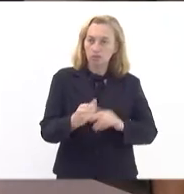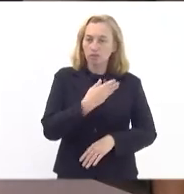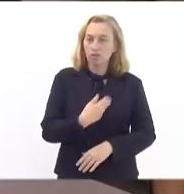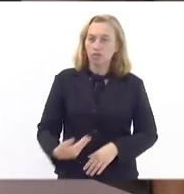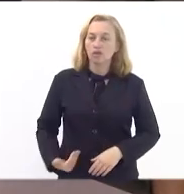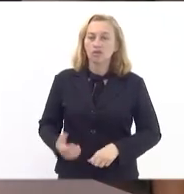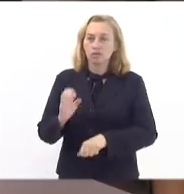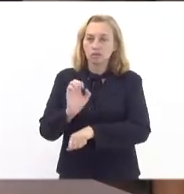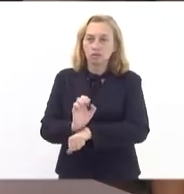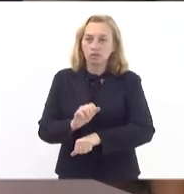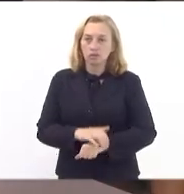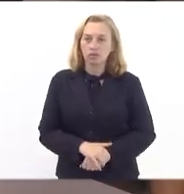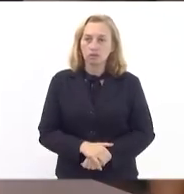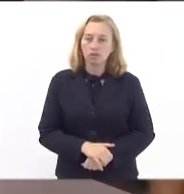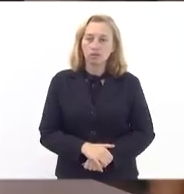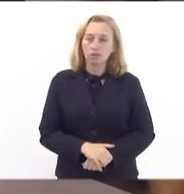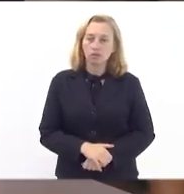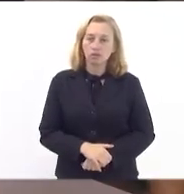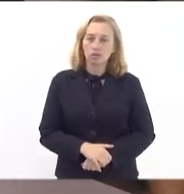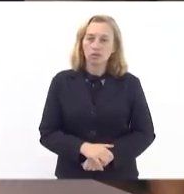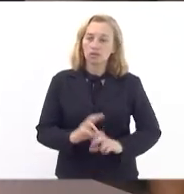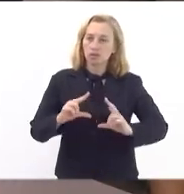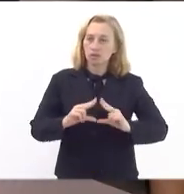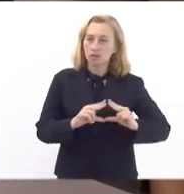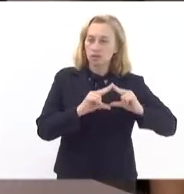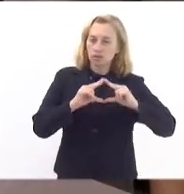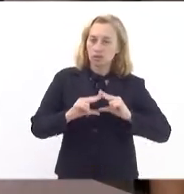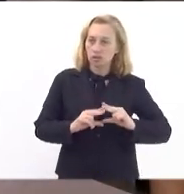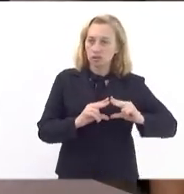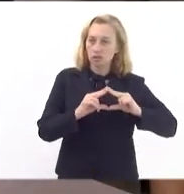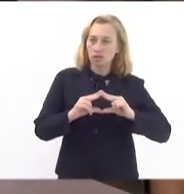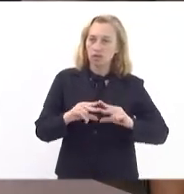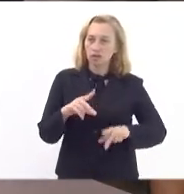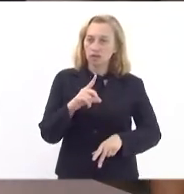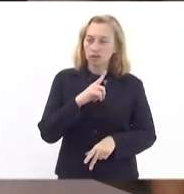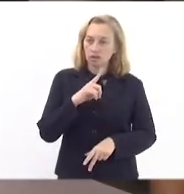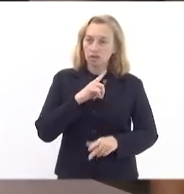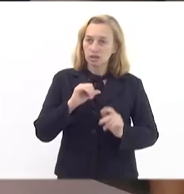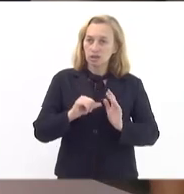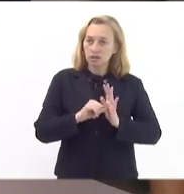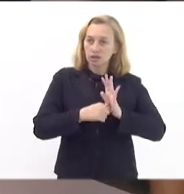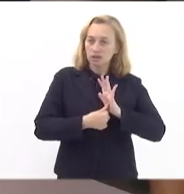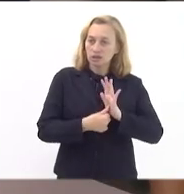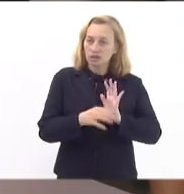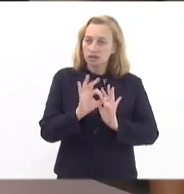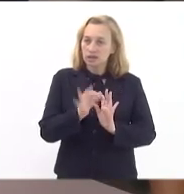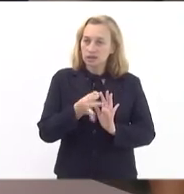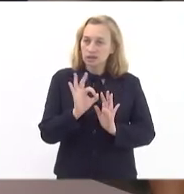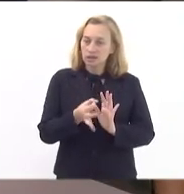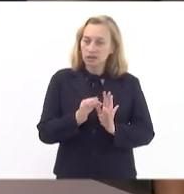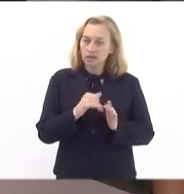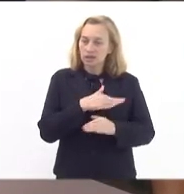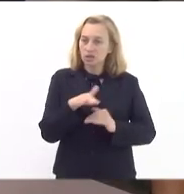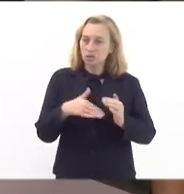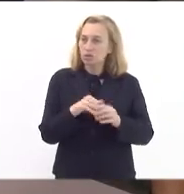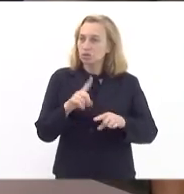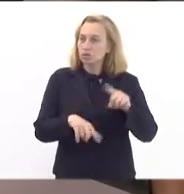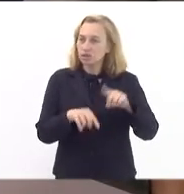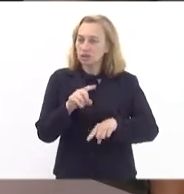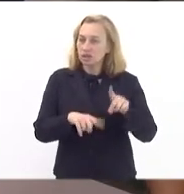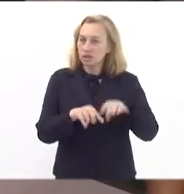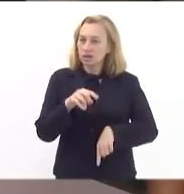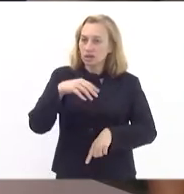do estado determina que os recicladores tenham a identificação da procedência de todo o material